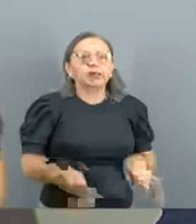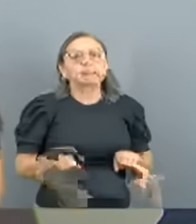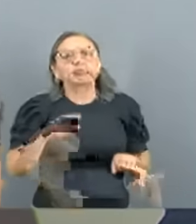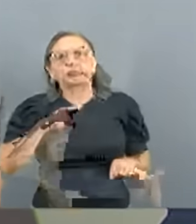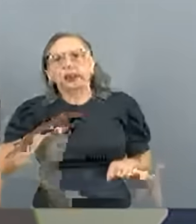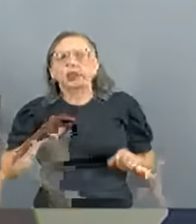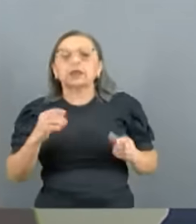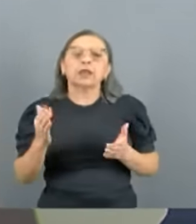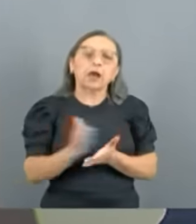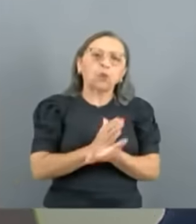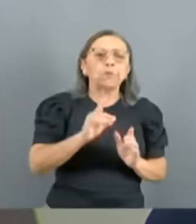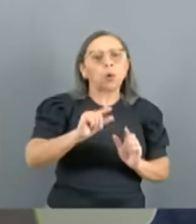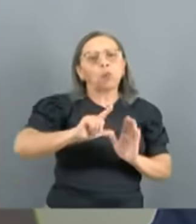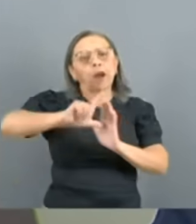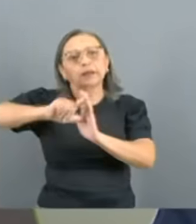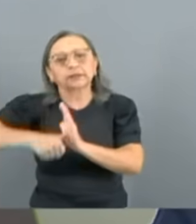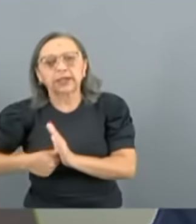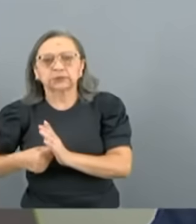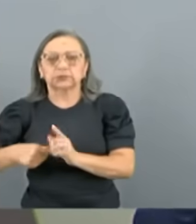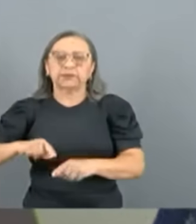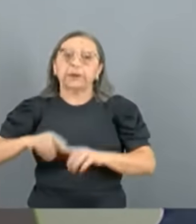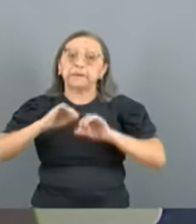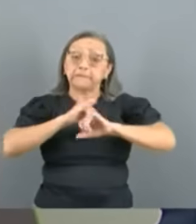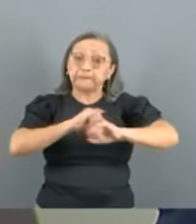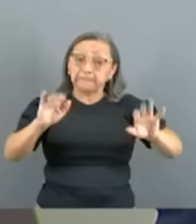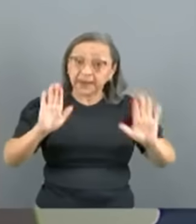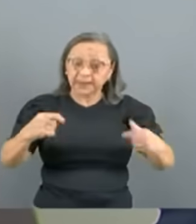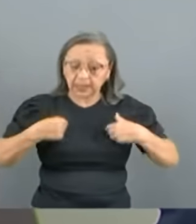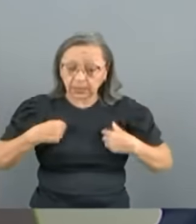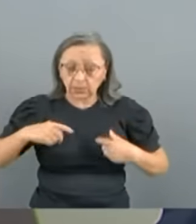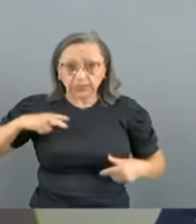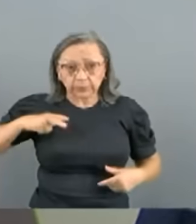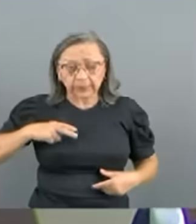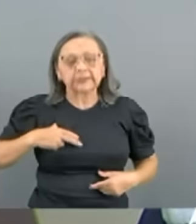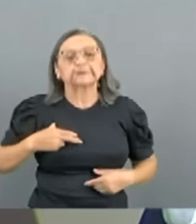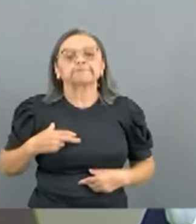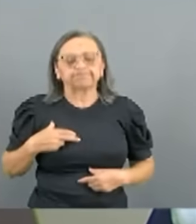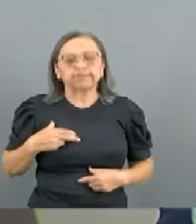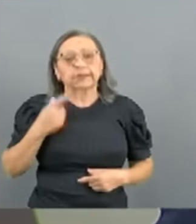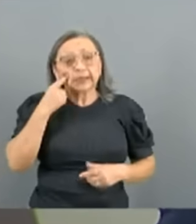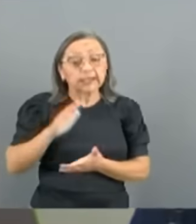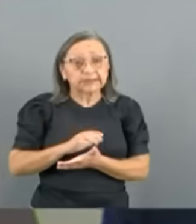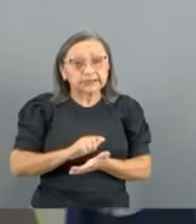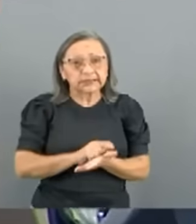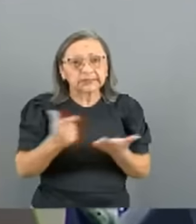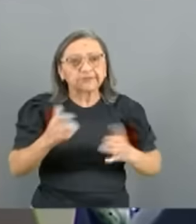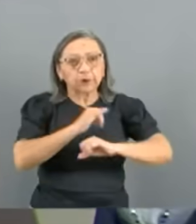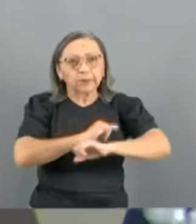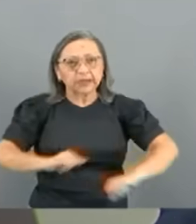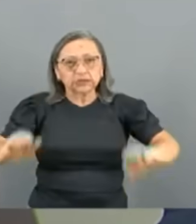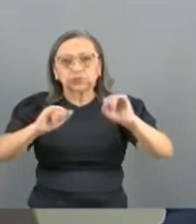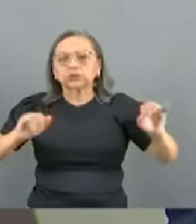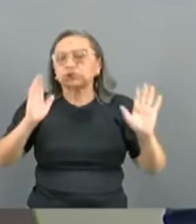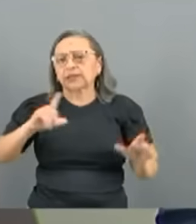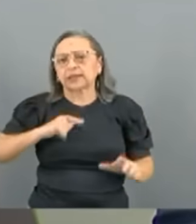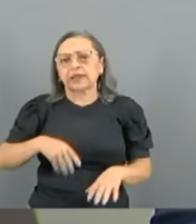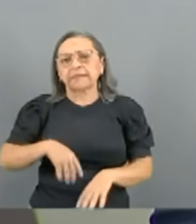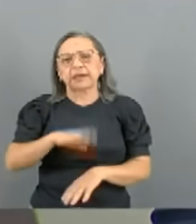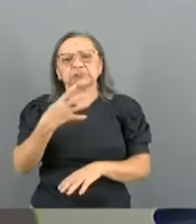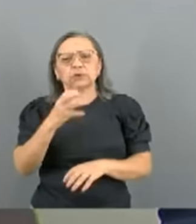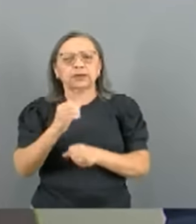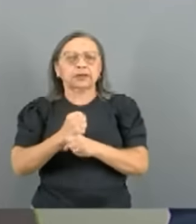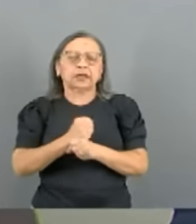na divulgação. Mas eu defendo pessoalmente que esse boletim estatístico da Previdência Social, que existe há mais de 40 anos, que